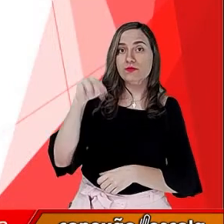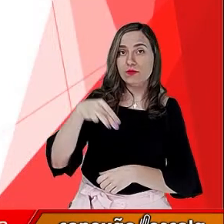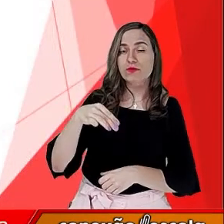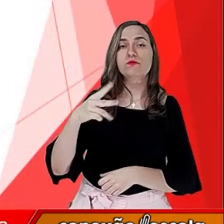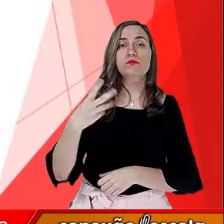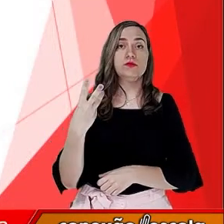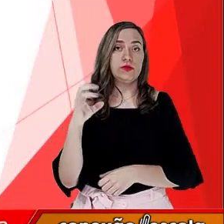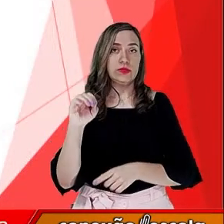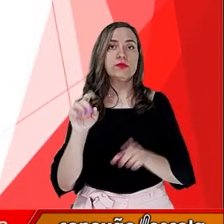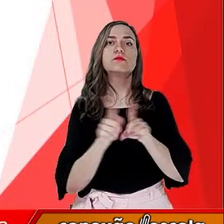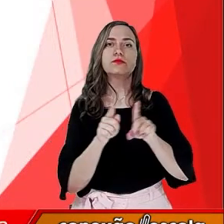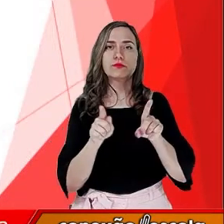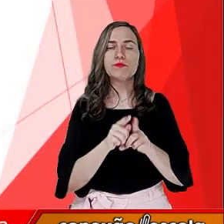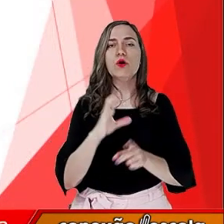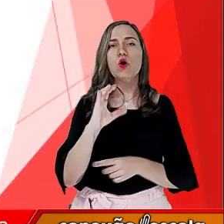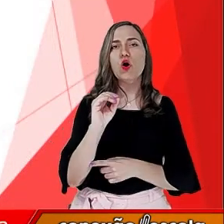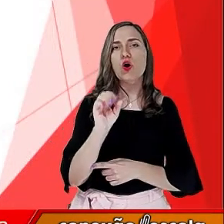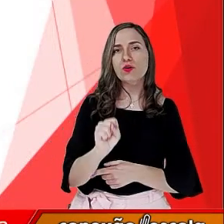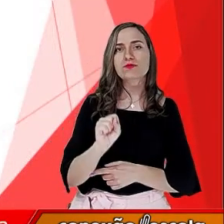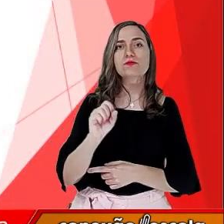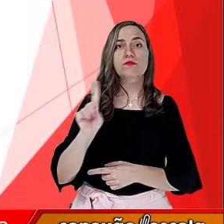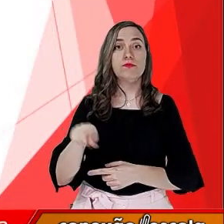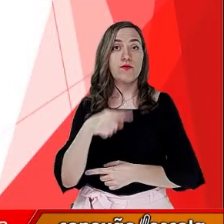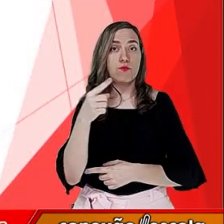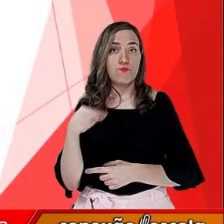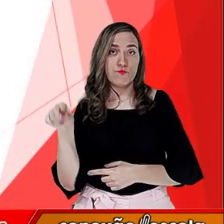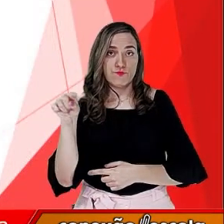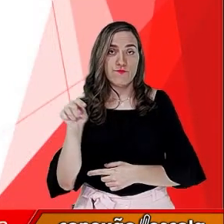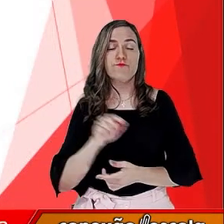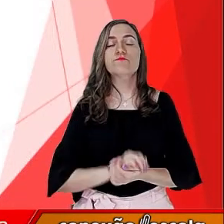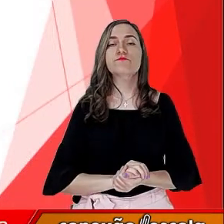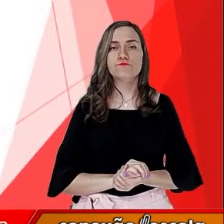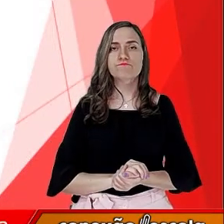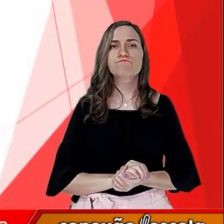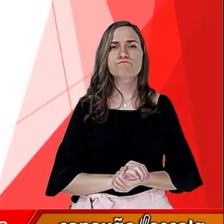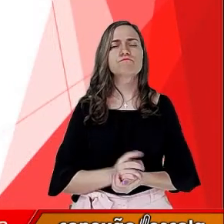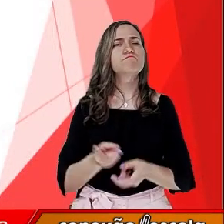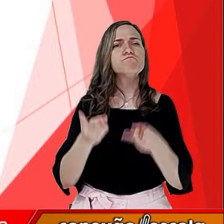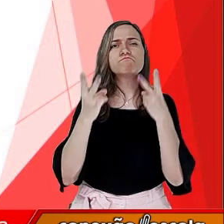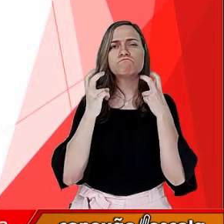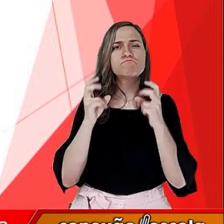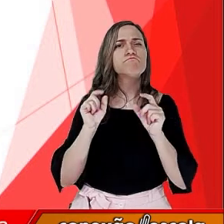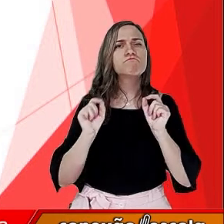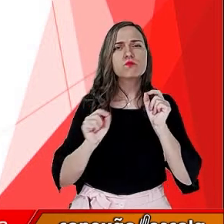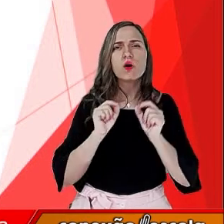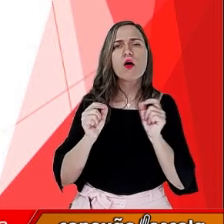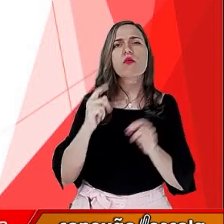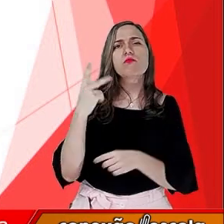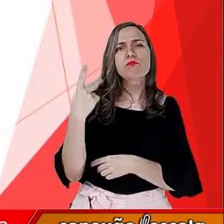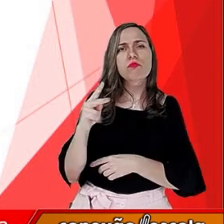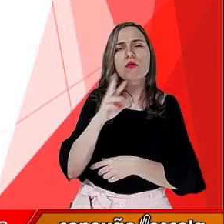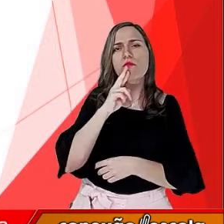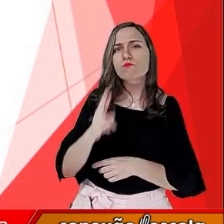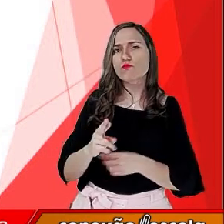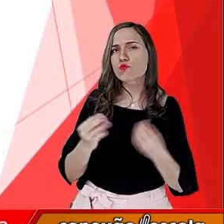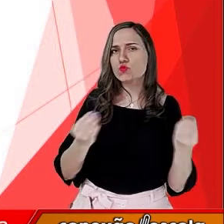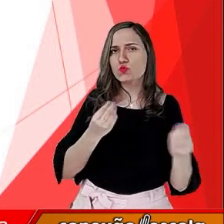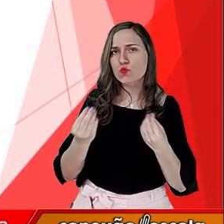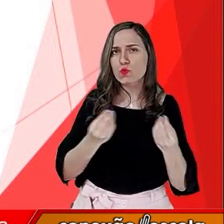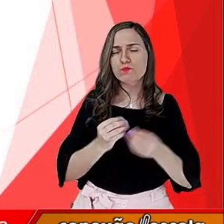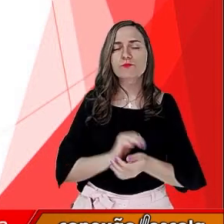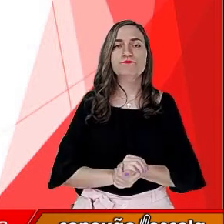seno de 30 e o cosseno de alfa. O que se pôde observar em relação aos seus resultados obtidos.